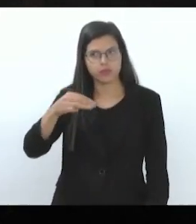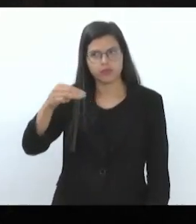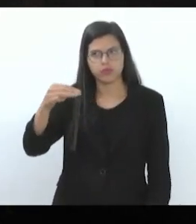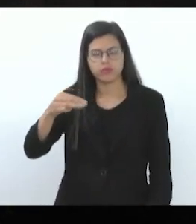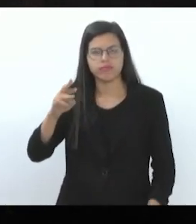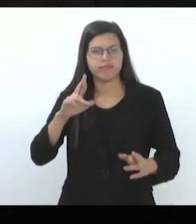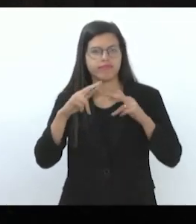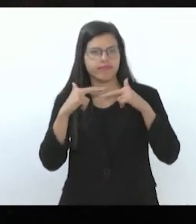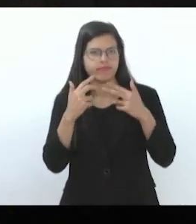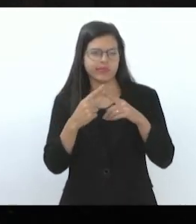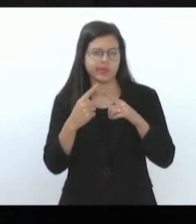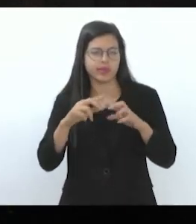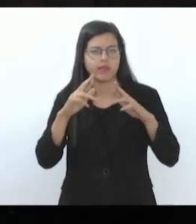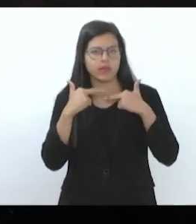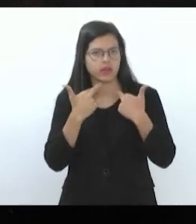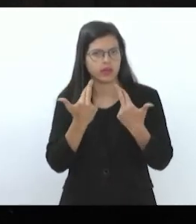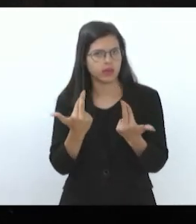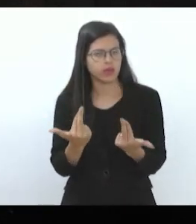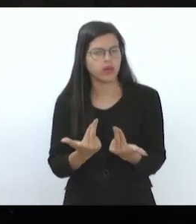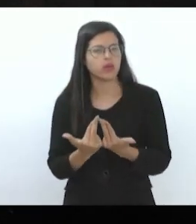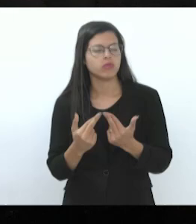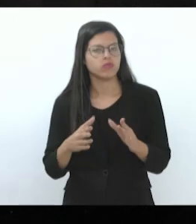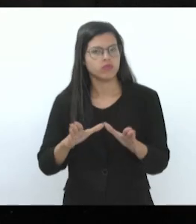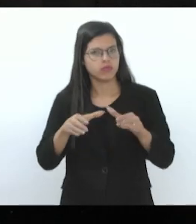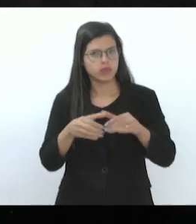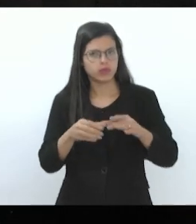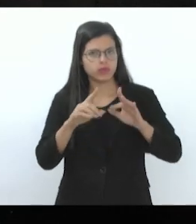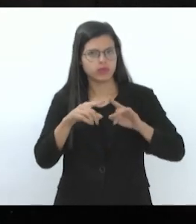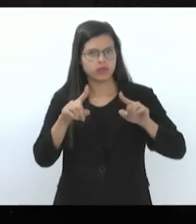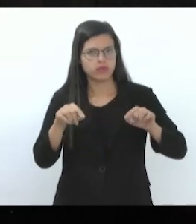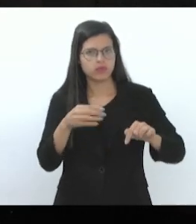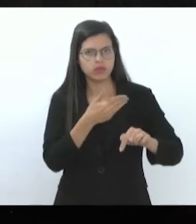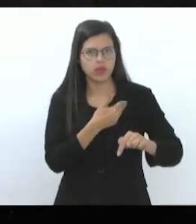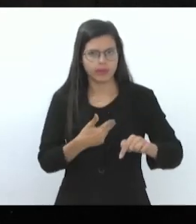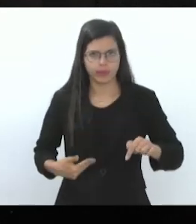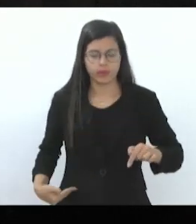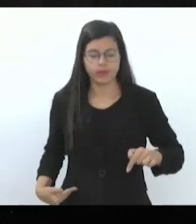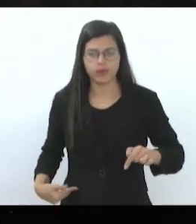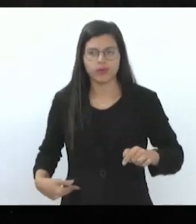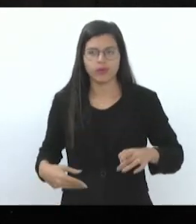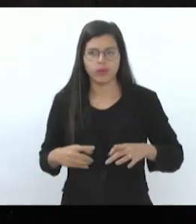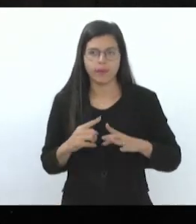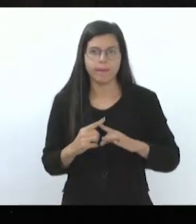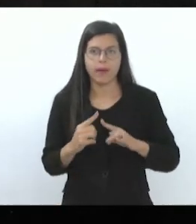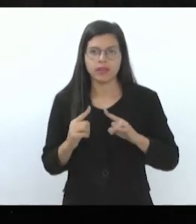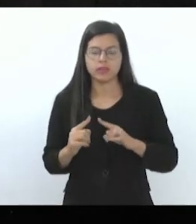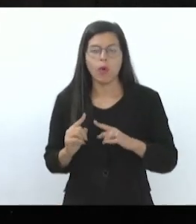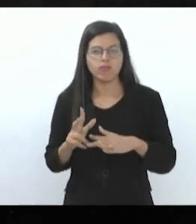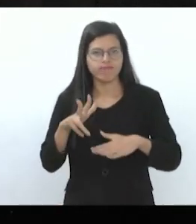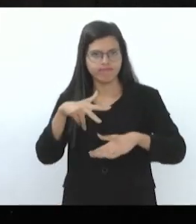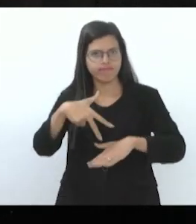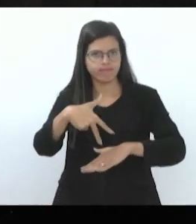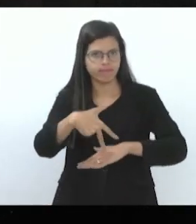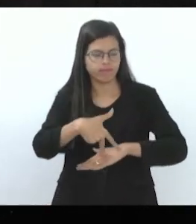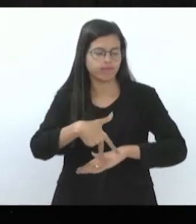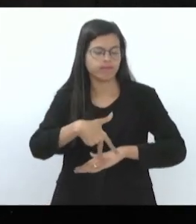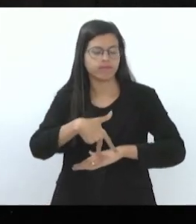reunião da Comissão de Servidores Públicos. Mas corri até aqui,